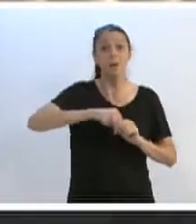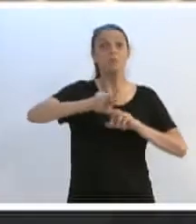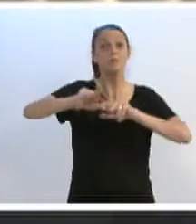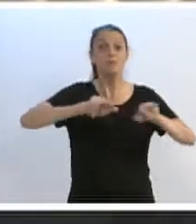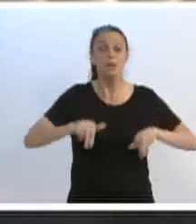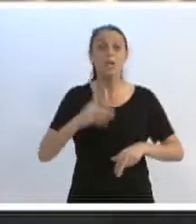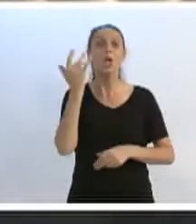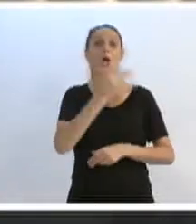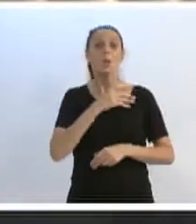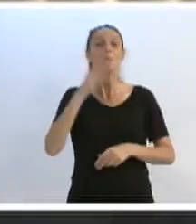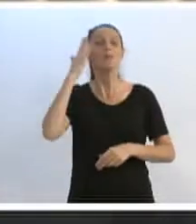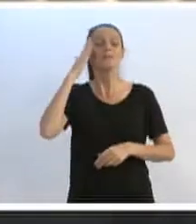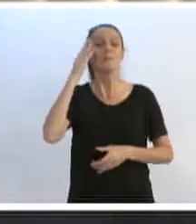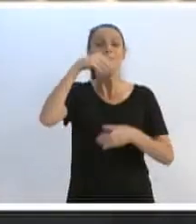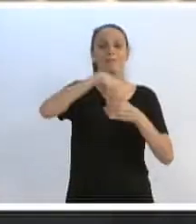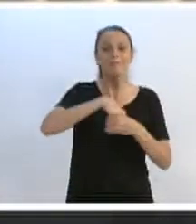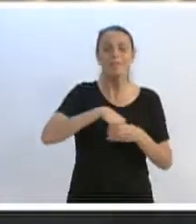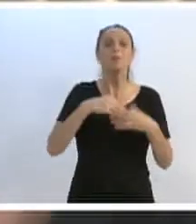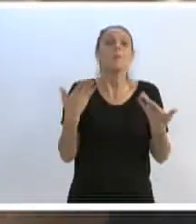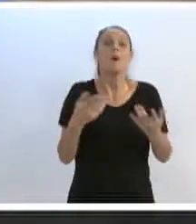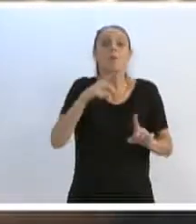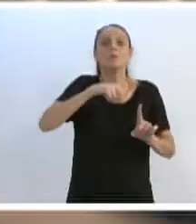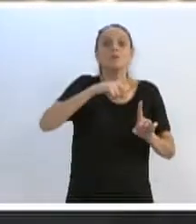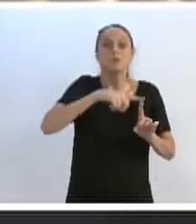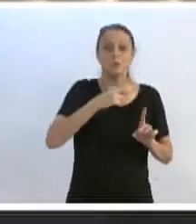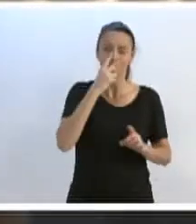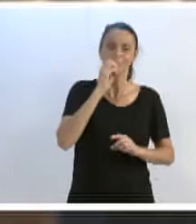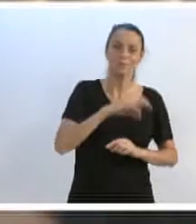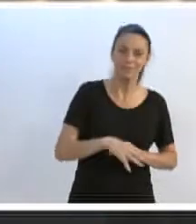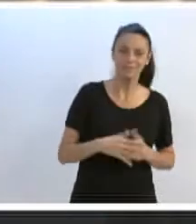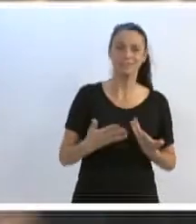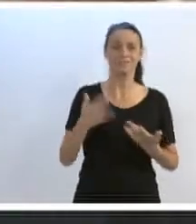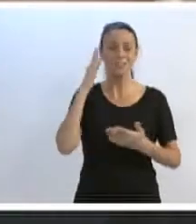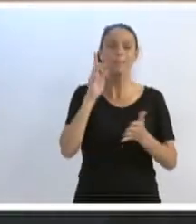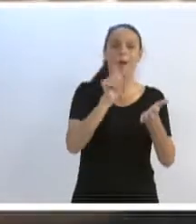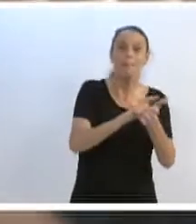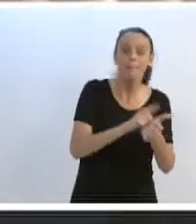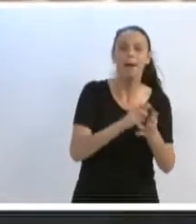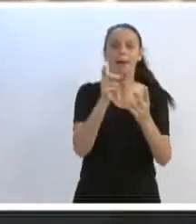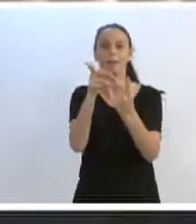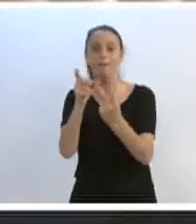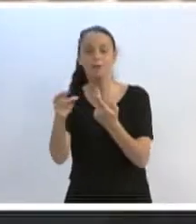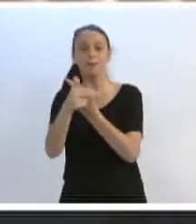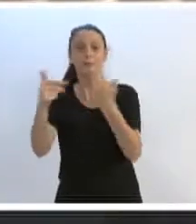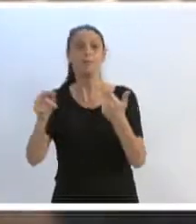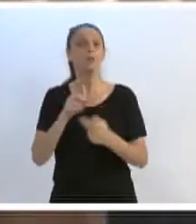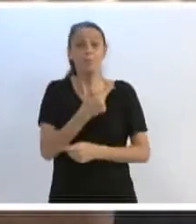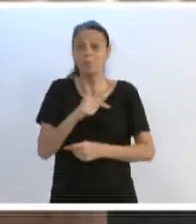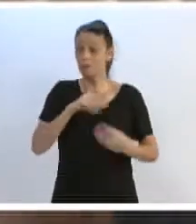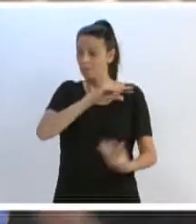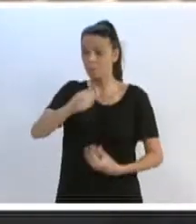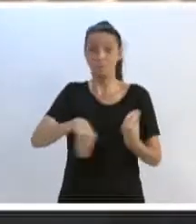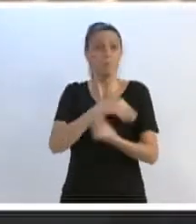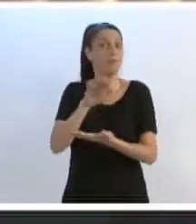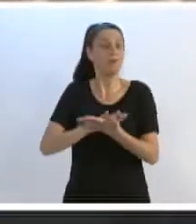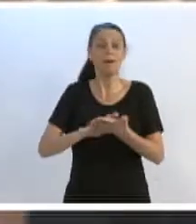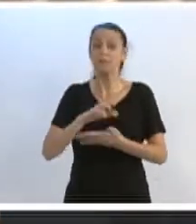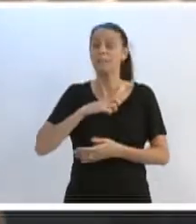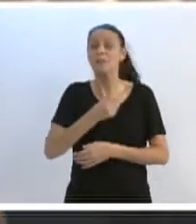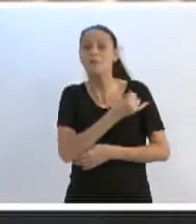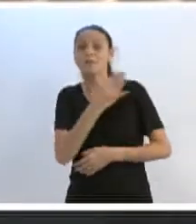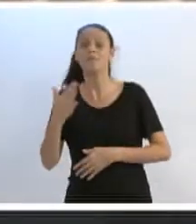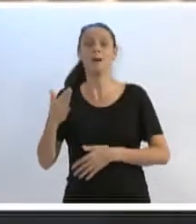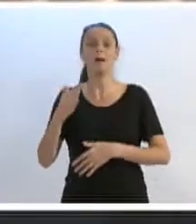cor específica, para que o cidadão coloque lá o reciclado e seja identificado na hora da coleta, ele não vai junto com outro lixo. Quer dizer, inúmeras práticas